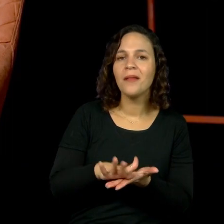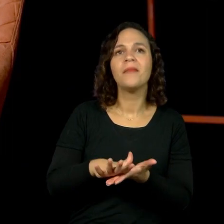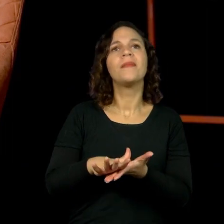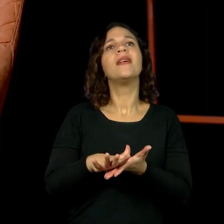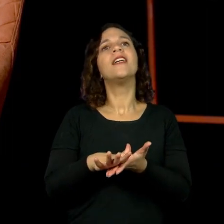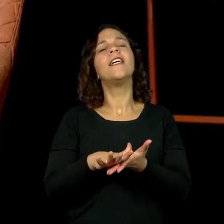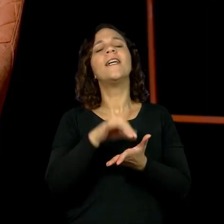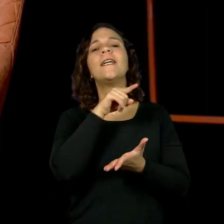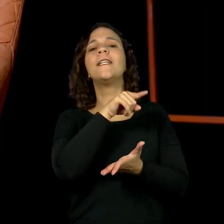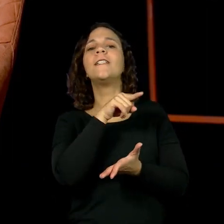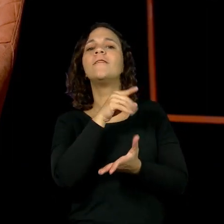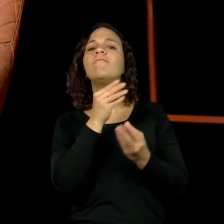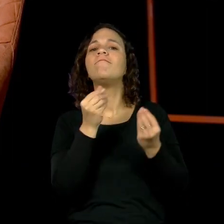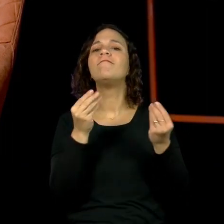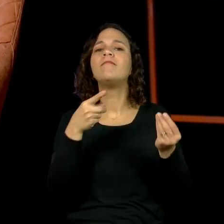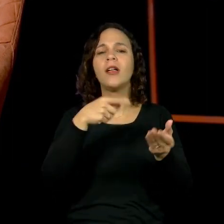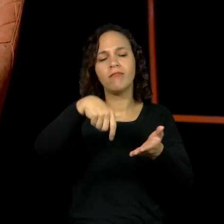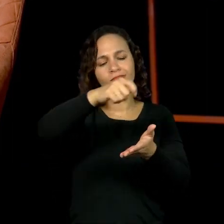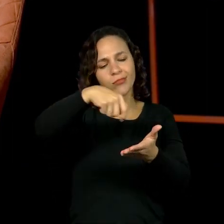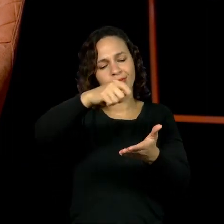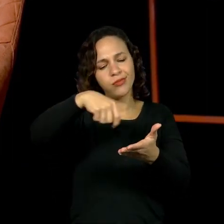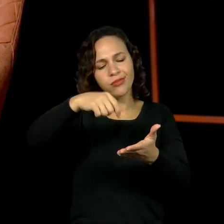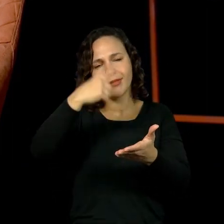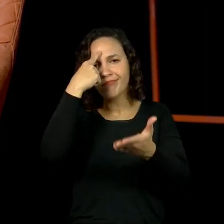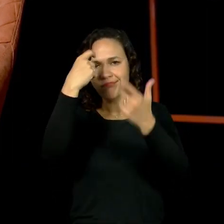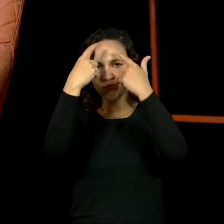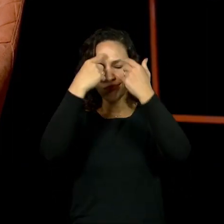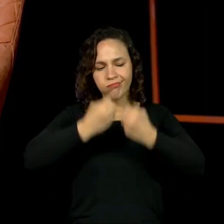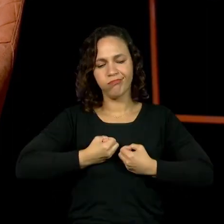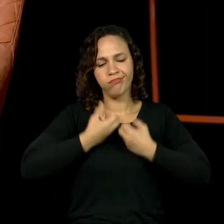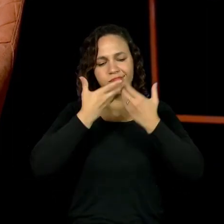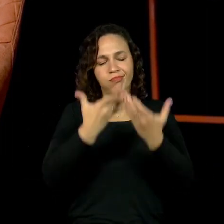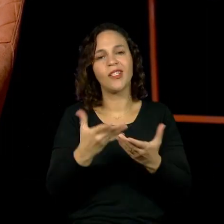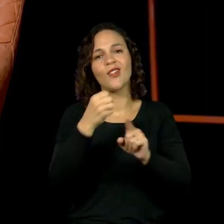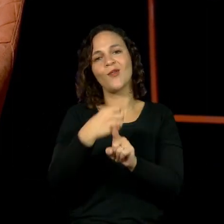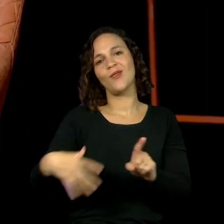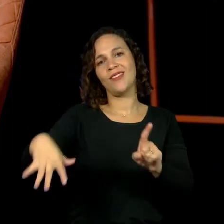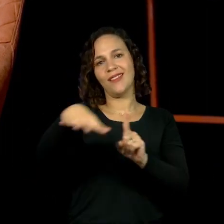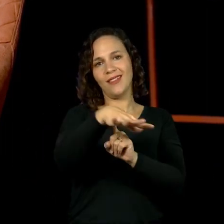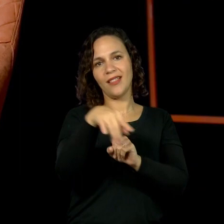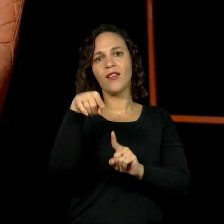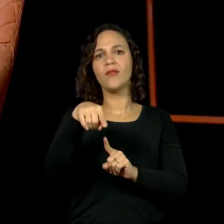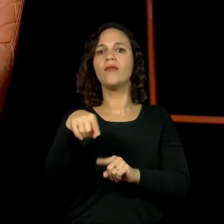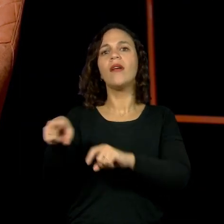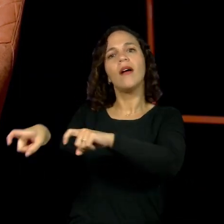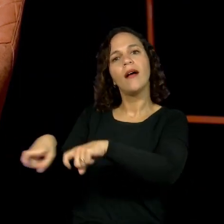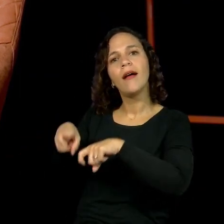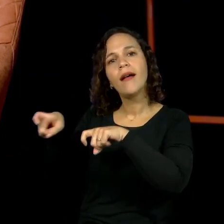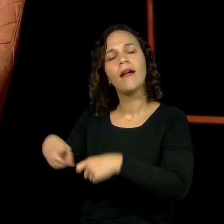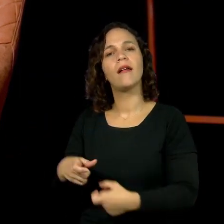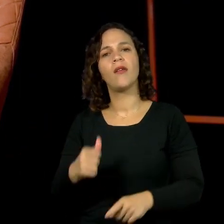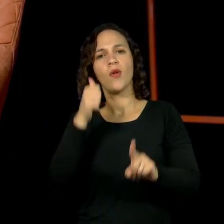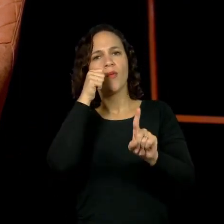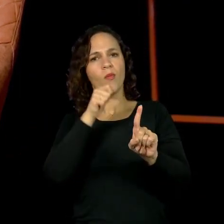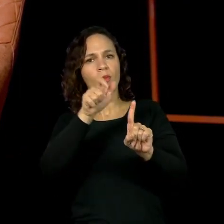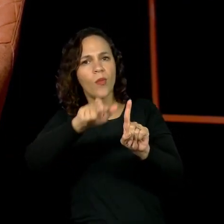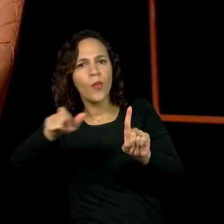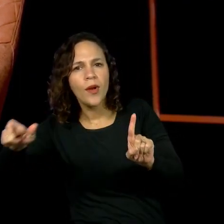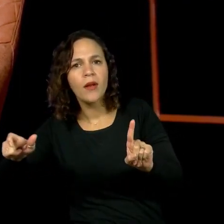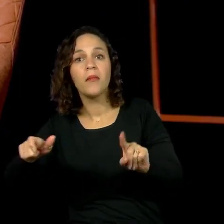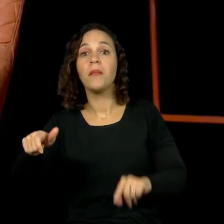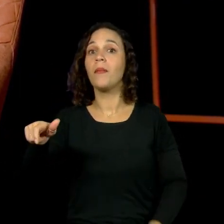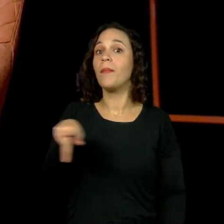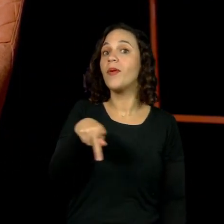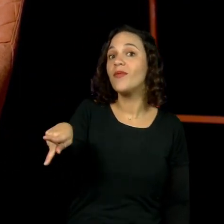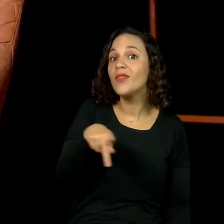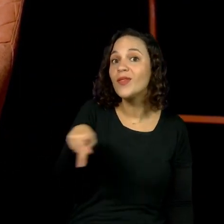que ela deu às suas composições com preocupação social, falando sobre o campo, falando sobre a mulher, falando sobre a professora,